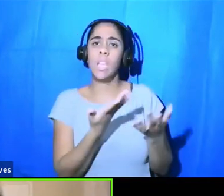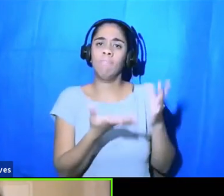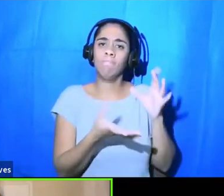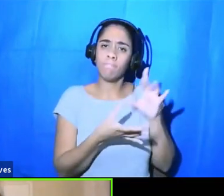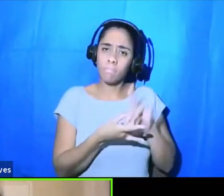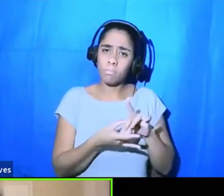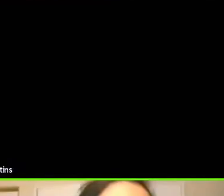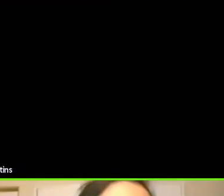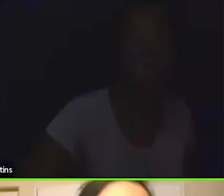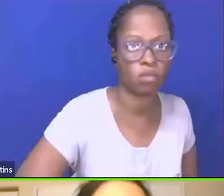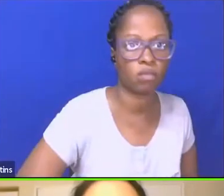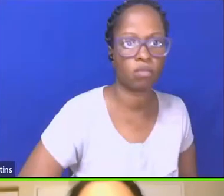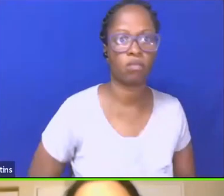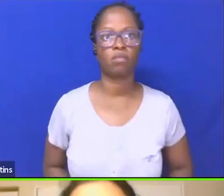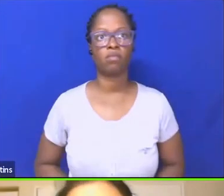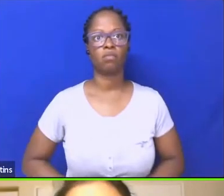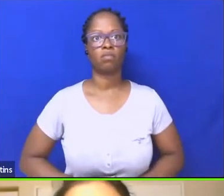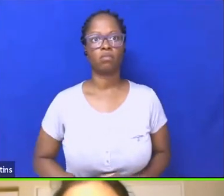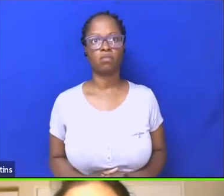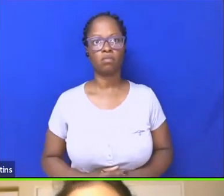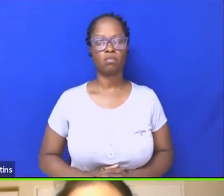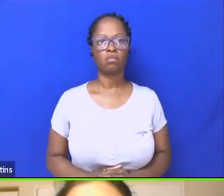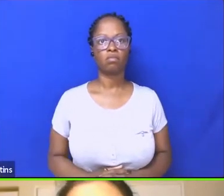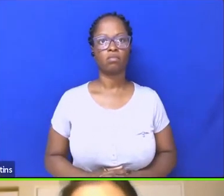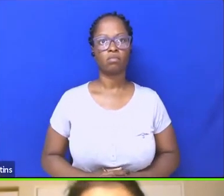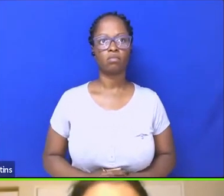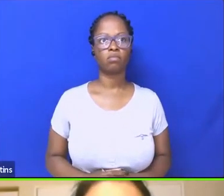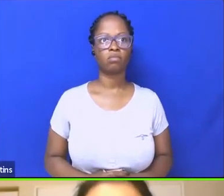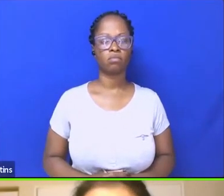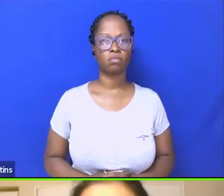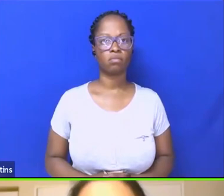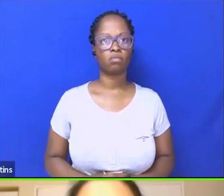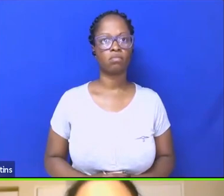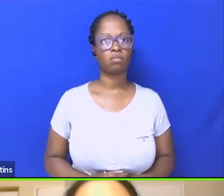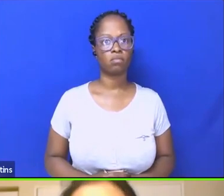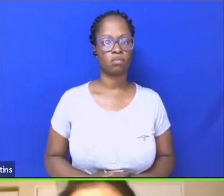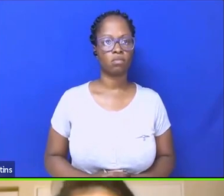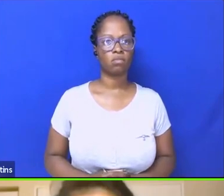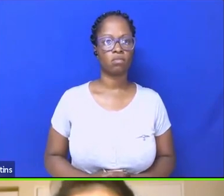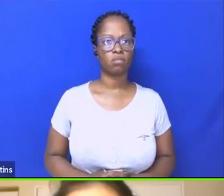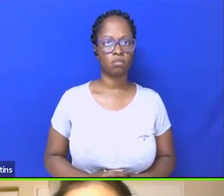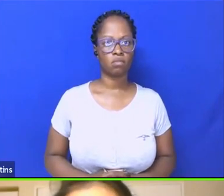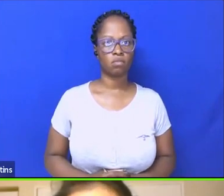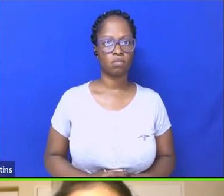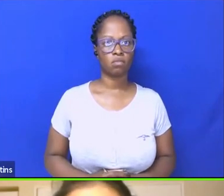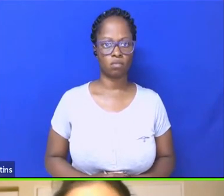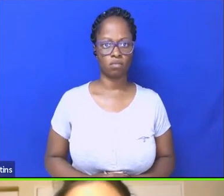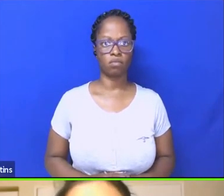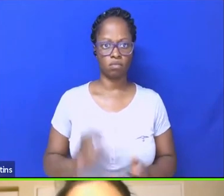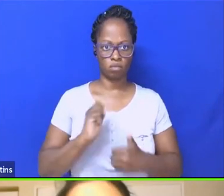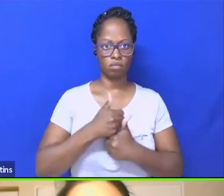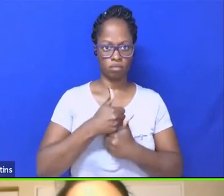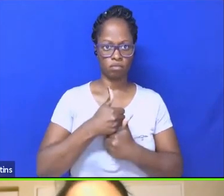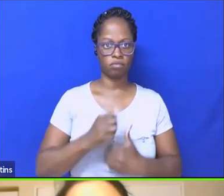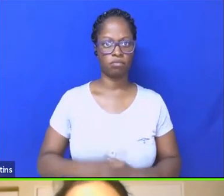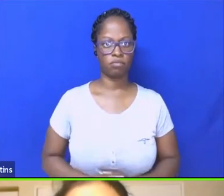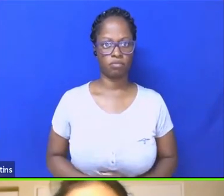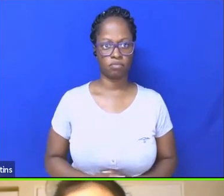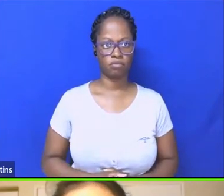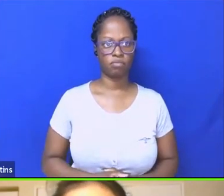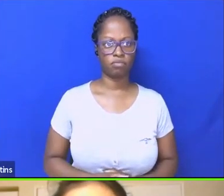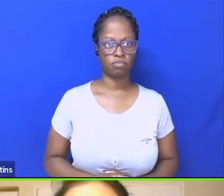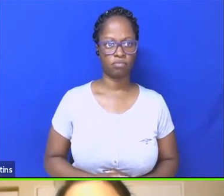a garantia de nossos direitos sexuales e reproductivos a todo nível também nos parece uma questão